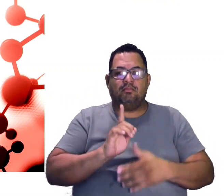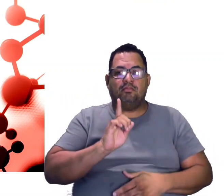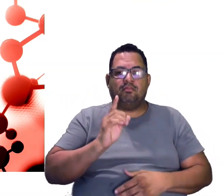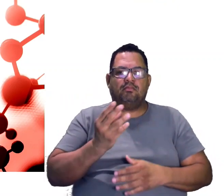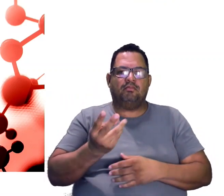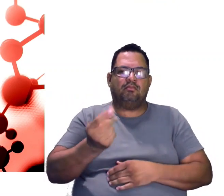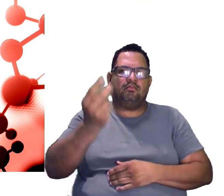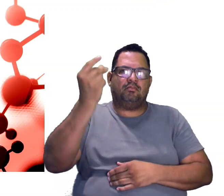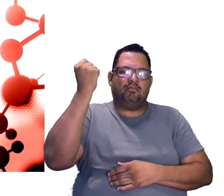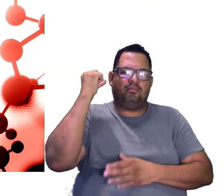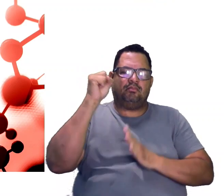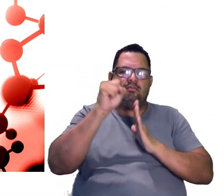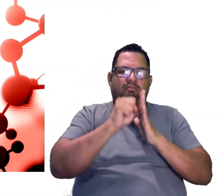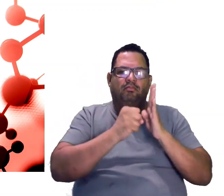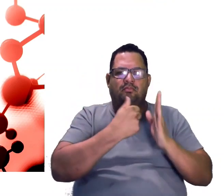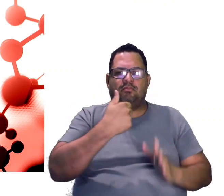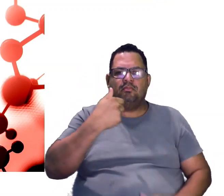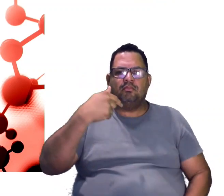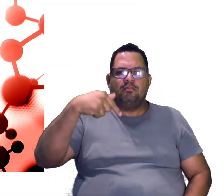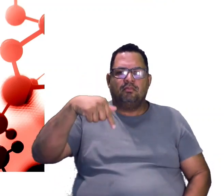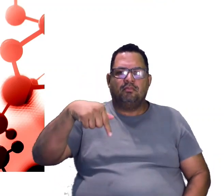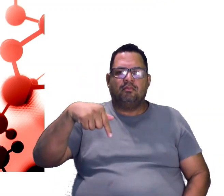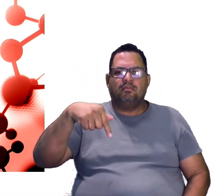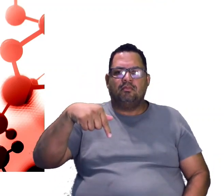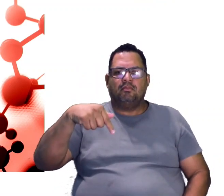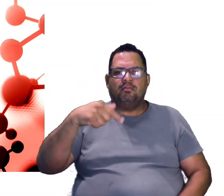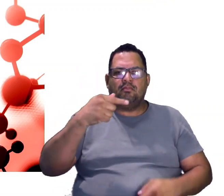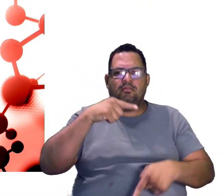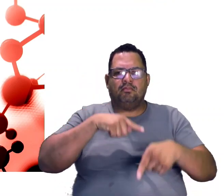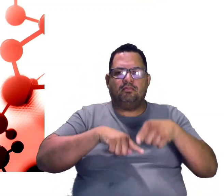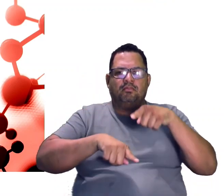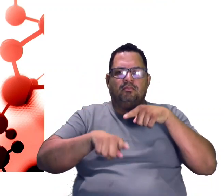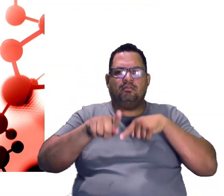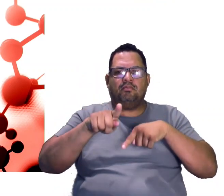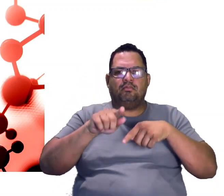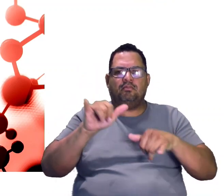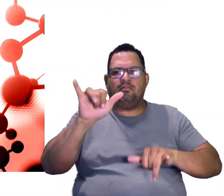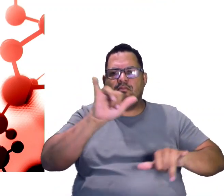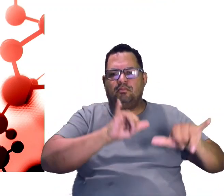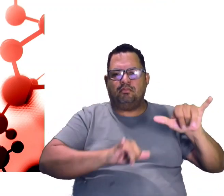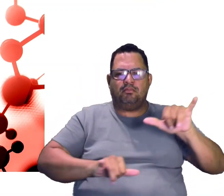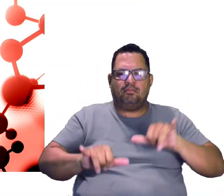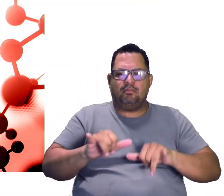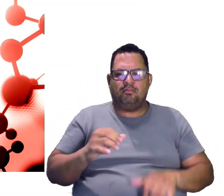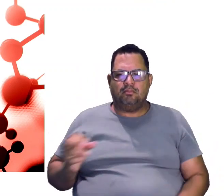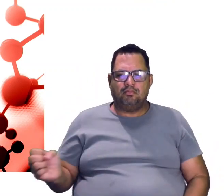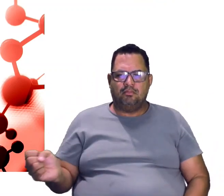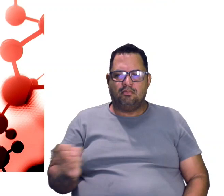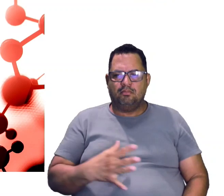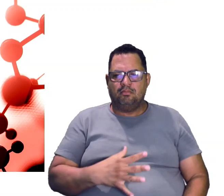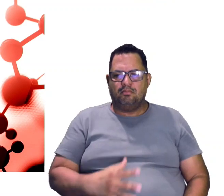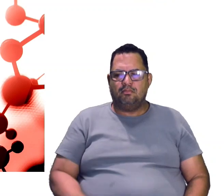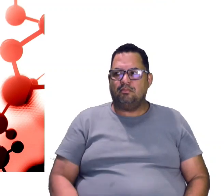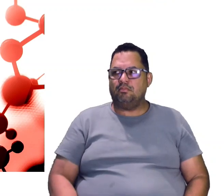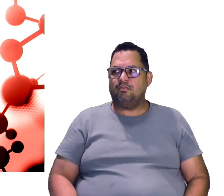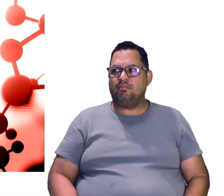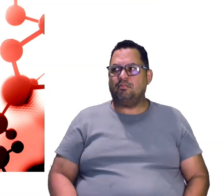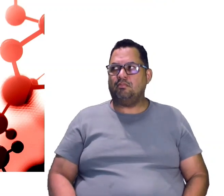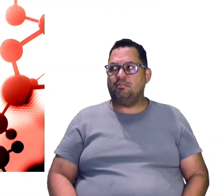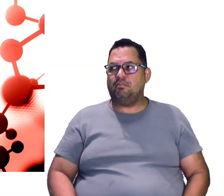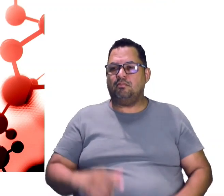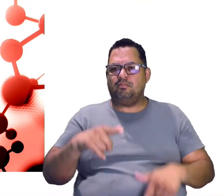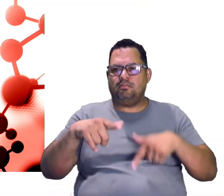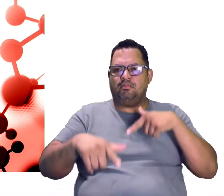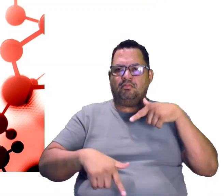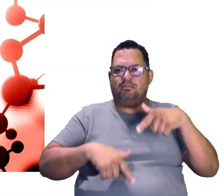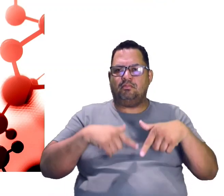XVII, a alquimia evoluiu o quê? Para a química moderna. Foi com o trabalho dos